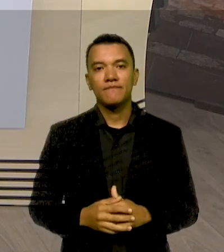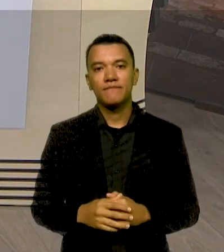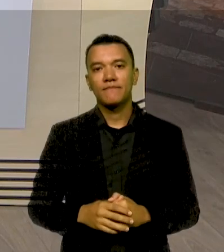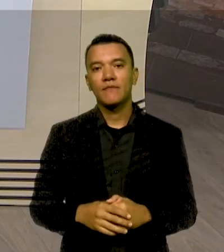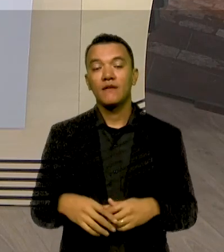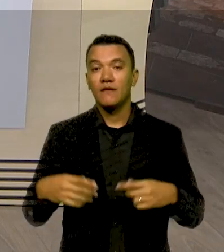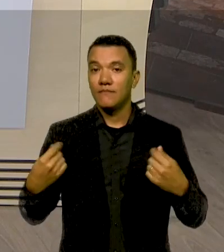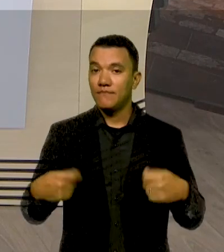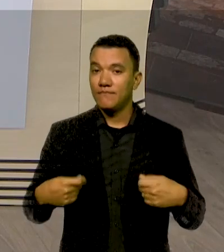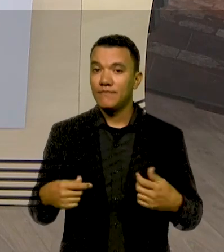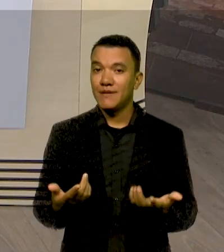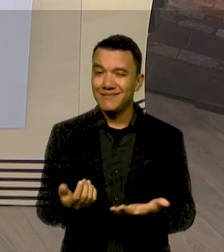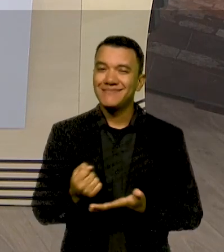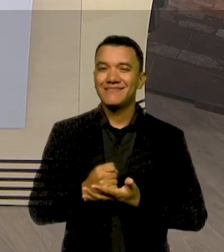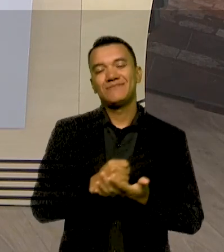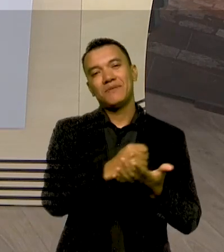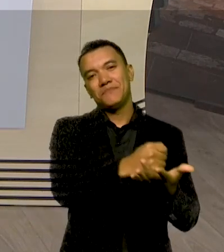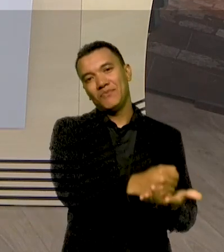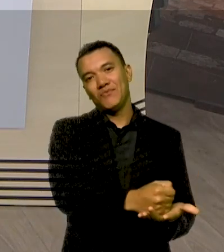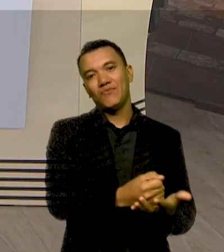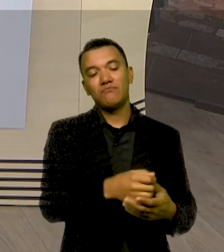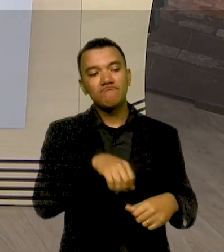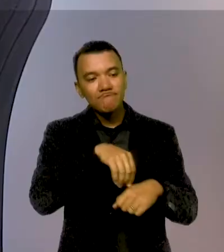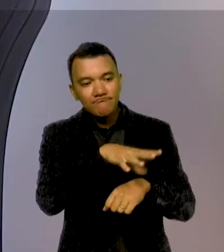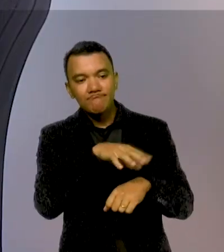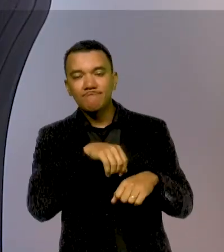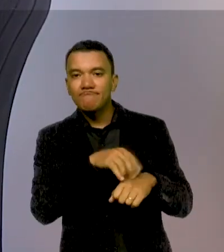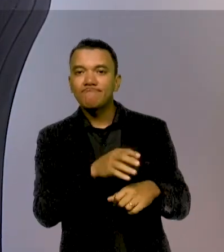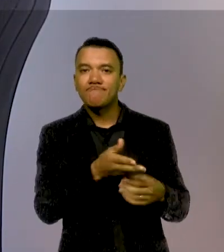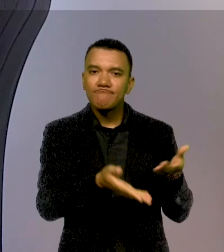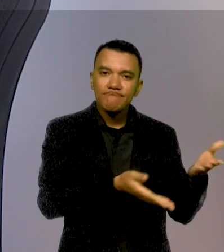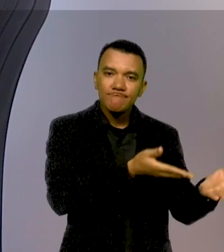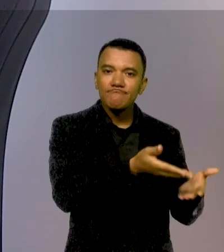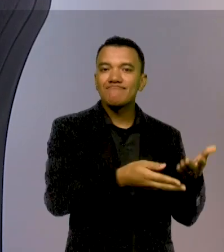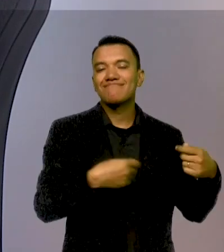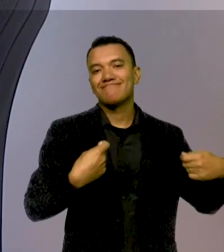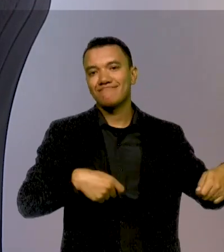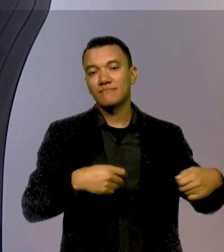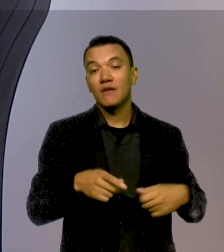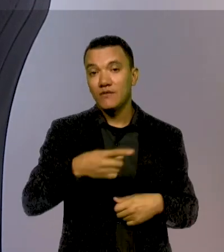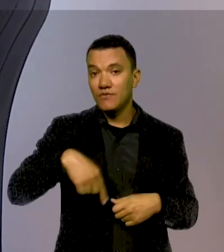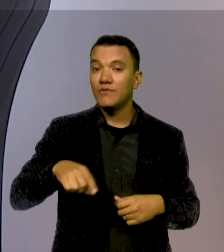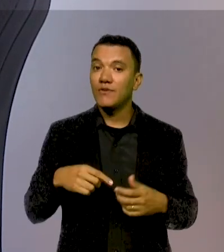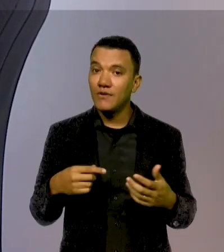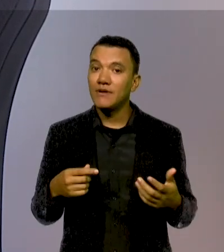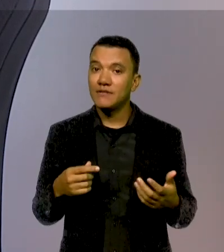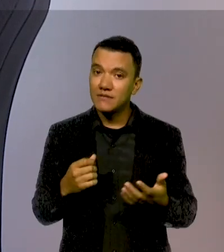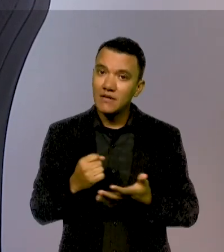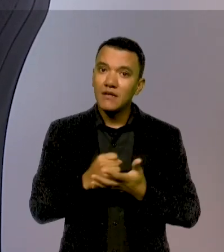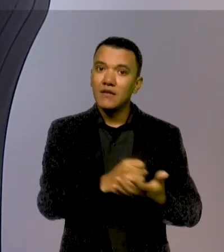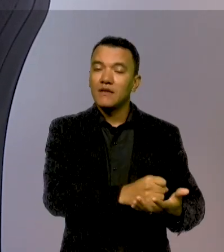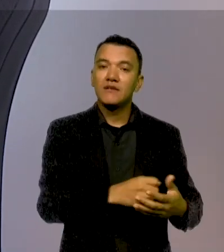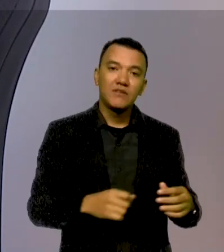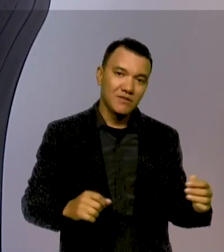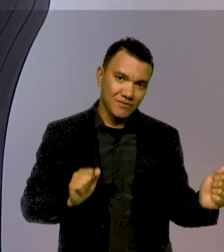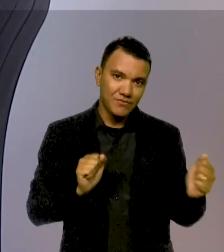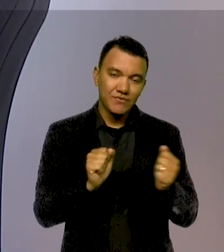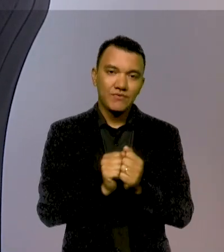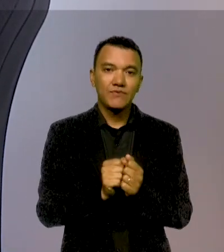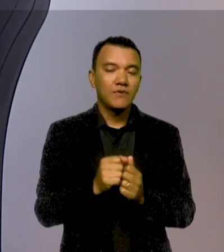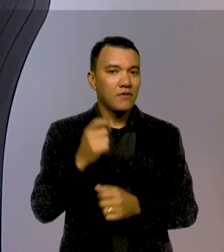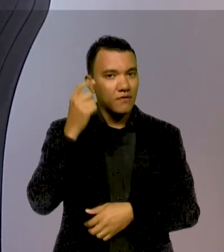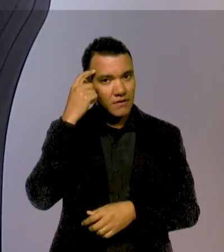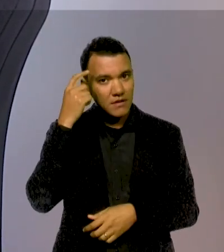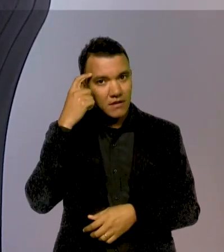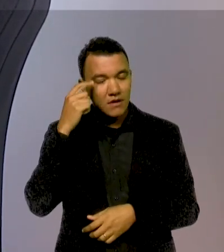ela precisa desse amparo, dessa orientação, desse cuidado. Então, nós estamos aqui para dar as mãos, né,